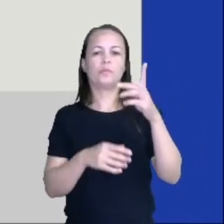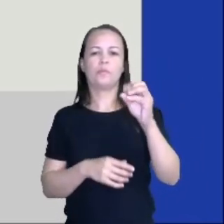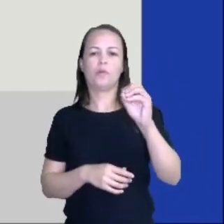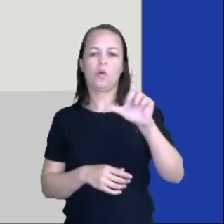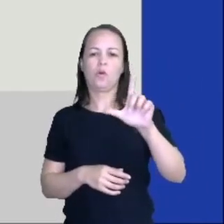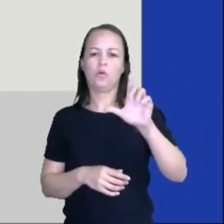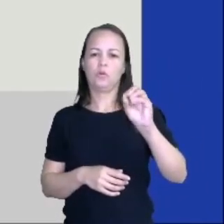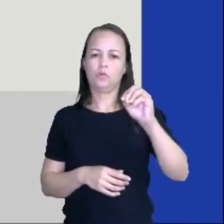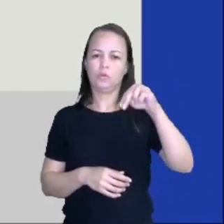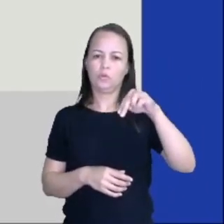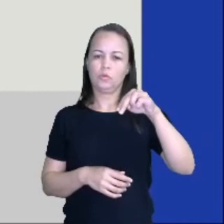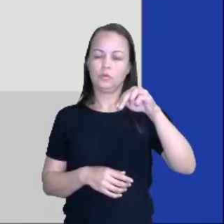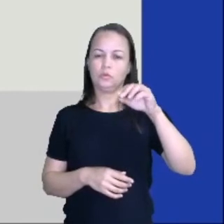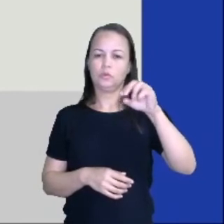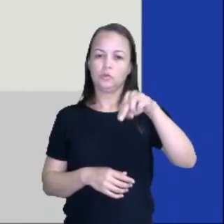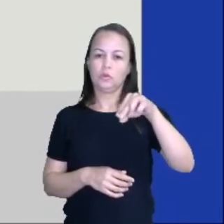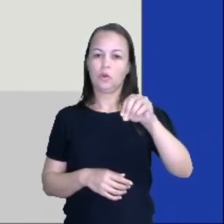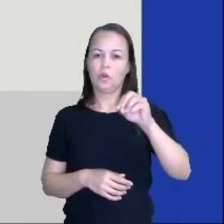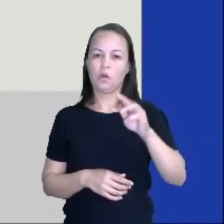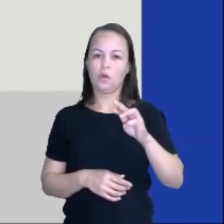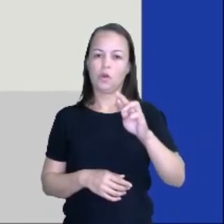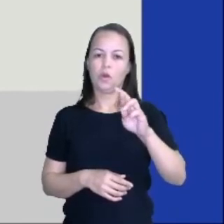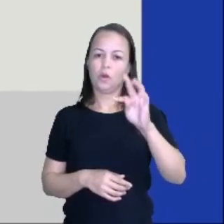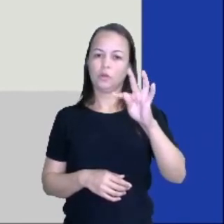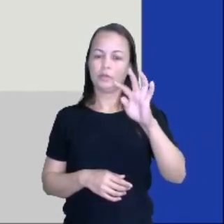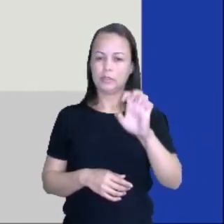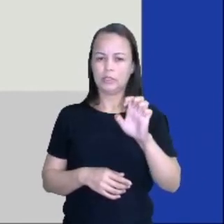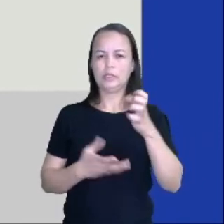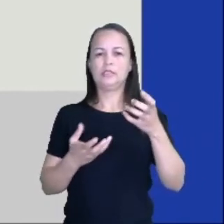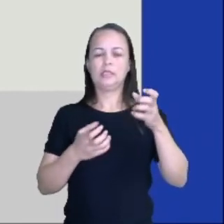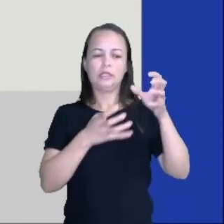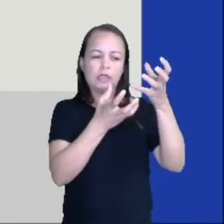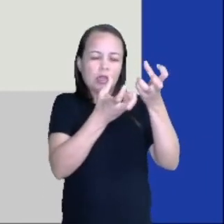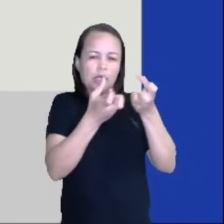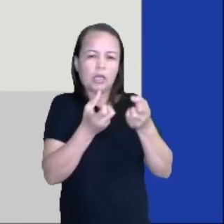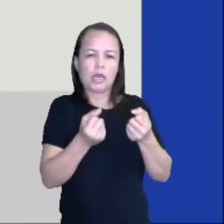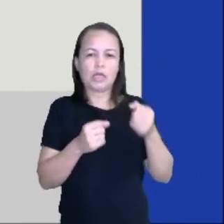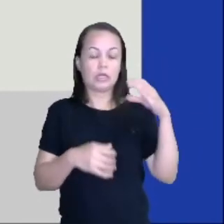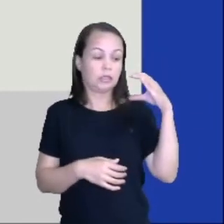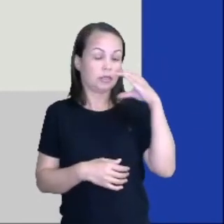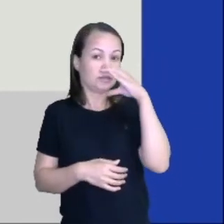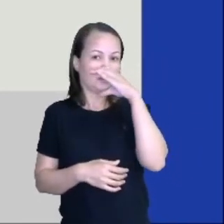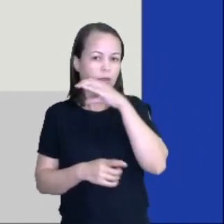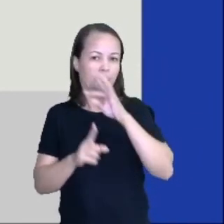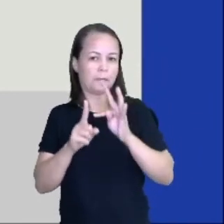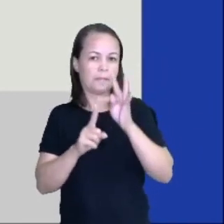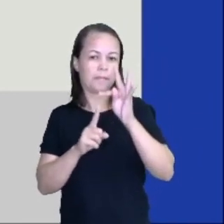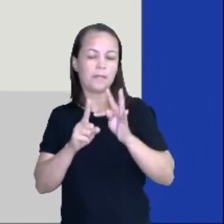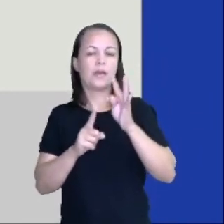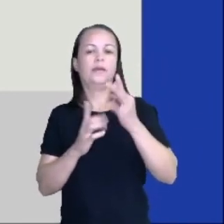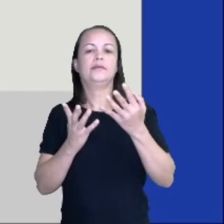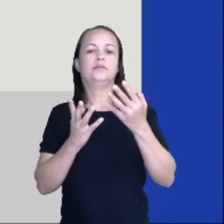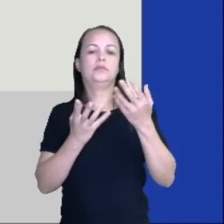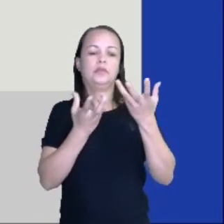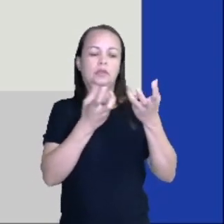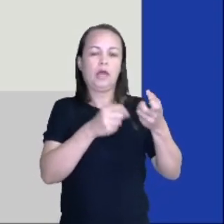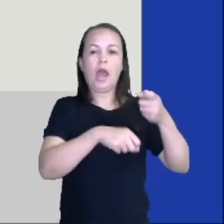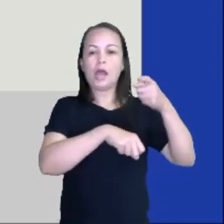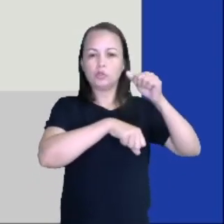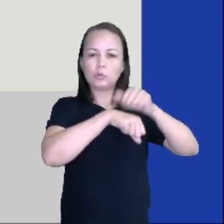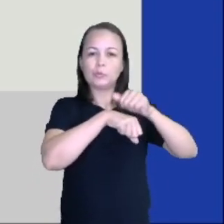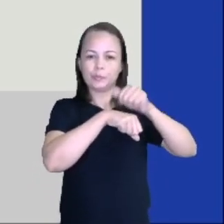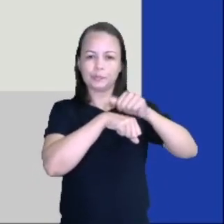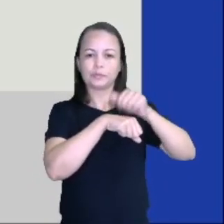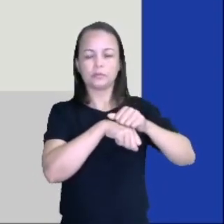E aí, se é tirado a neve, se é tirado do local onde a temperatura permite que ela esteja naquele estado